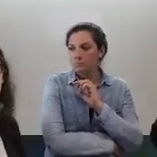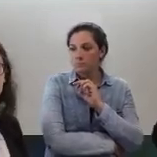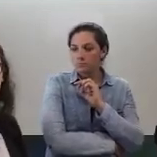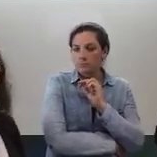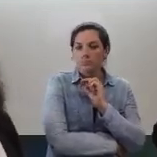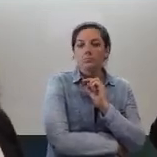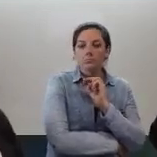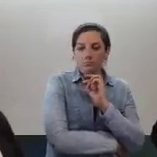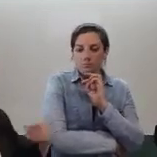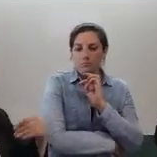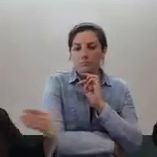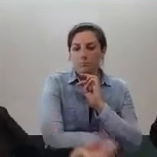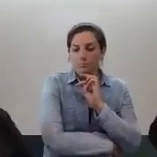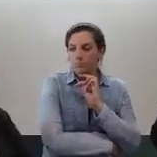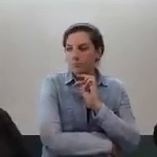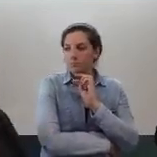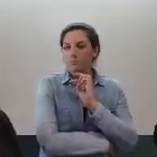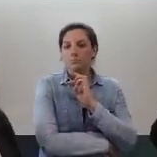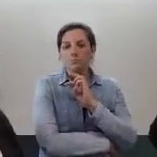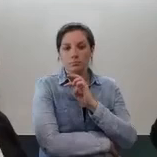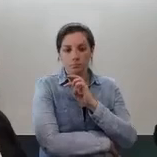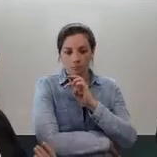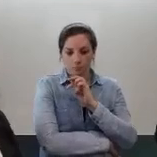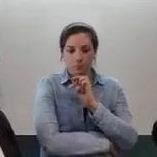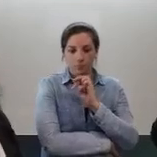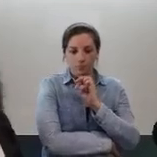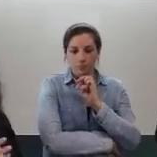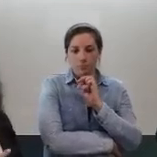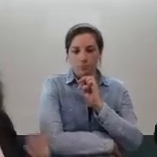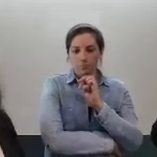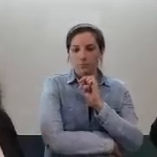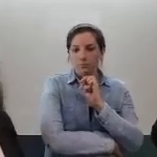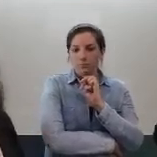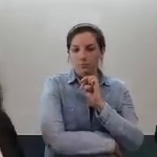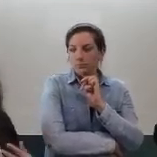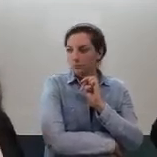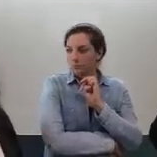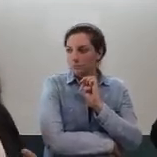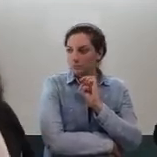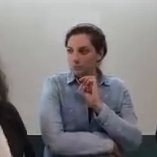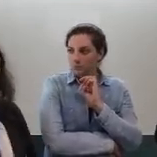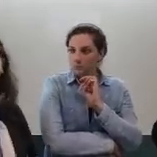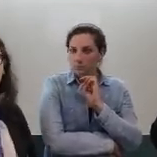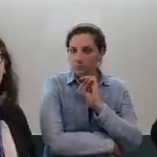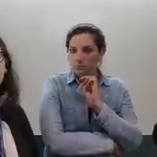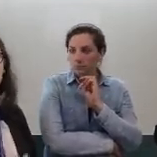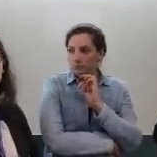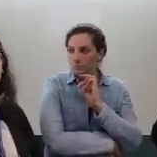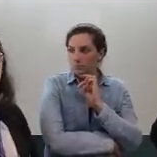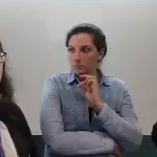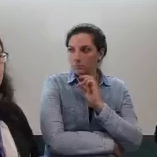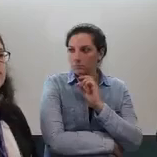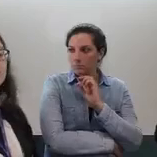não sei citar. Ou então uma reportagem do YouTube, ou alguma coisa do Twitter. Tudo dá para citar, gente. Até